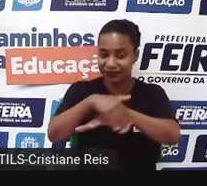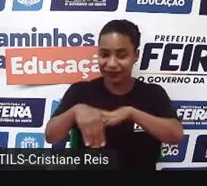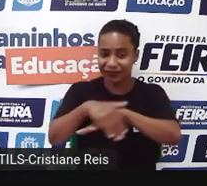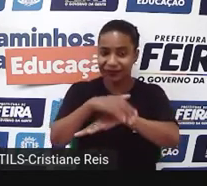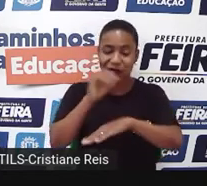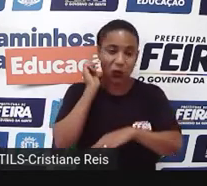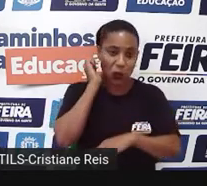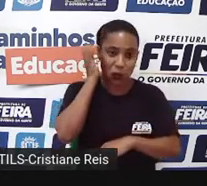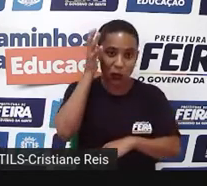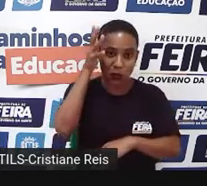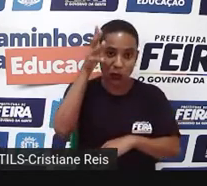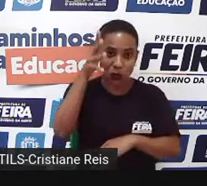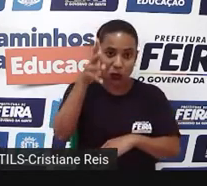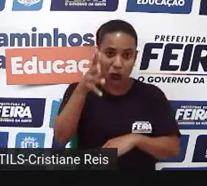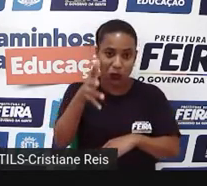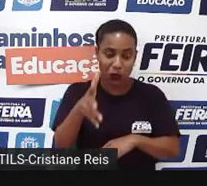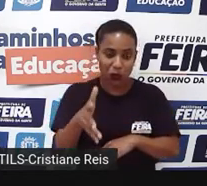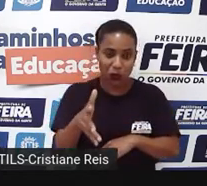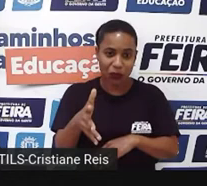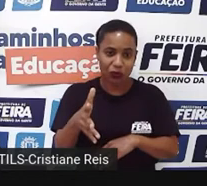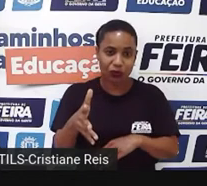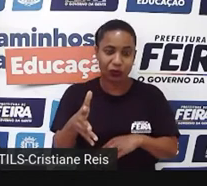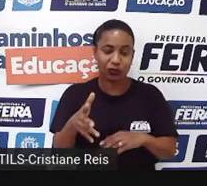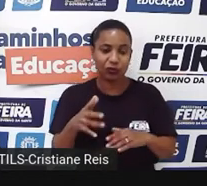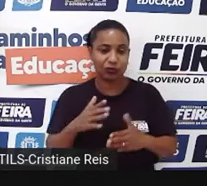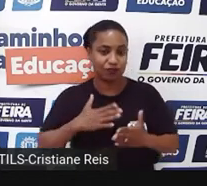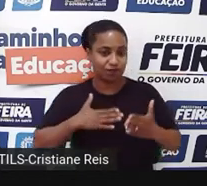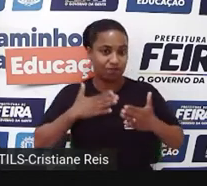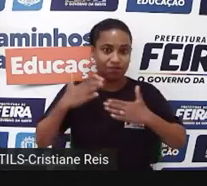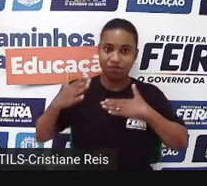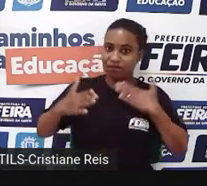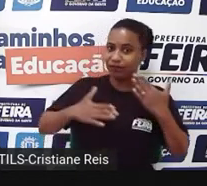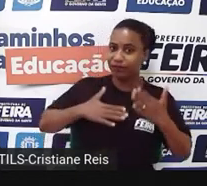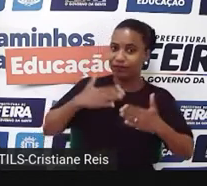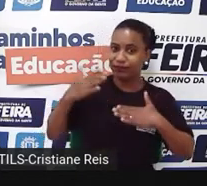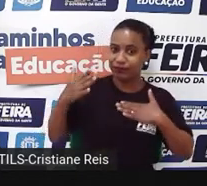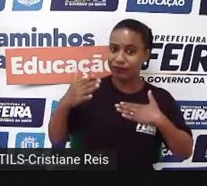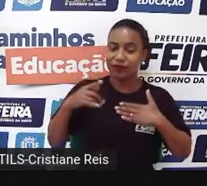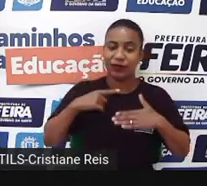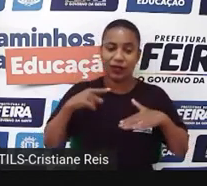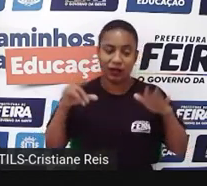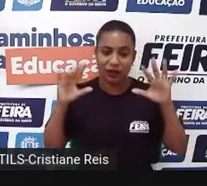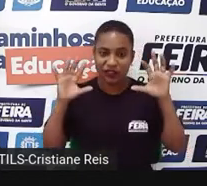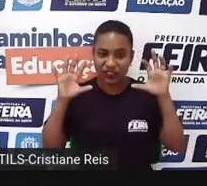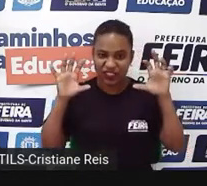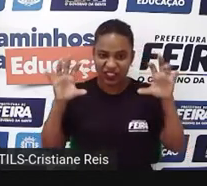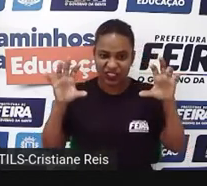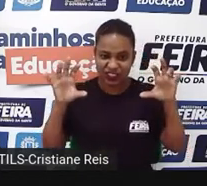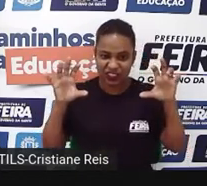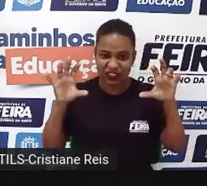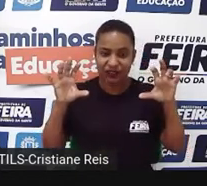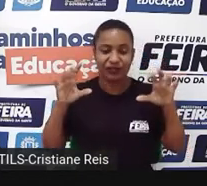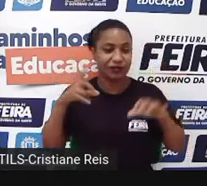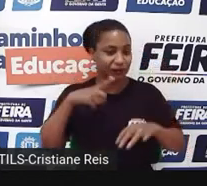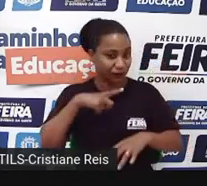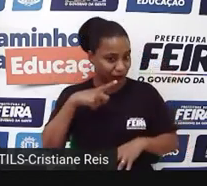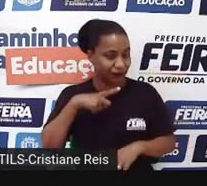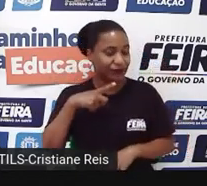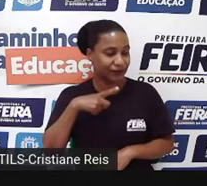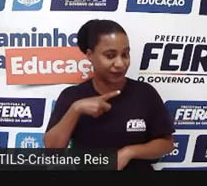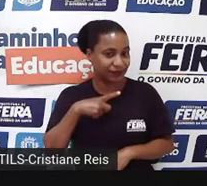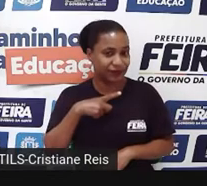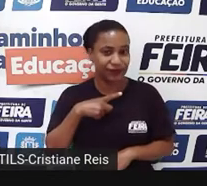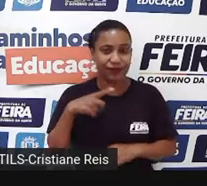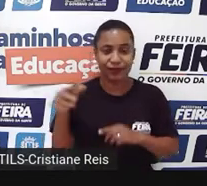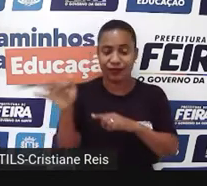filmes geralmente têm o quê? Um monstro, não é? Ou então, como diz aqui no texto, são filmes